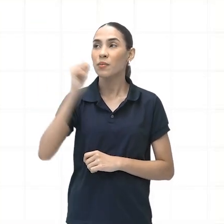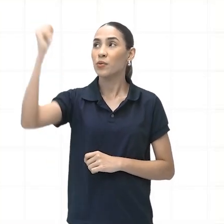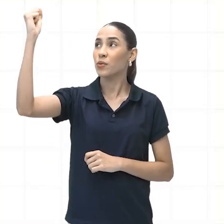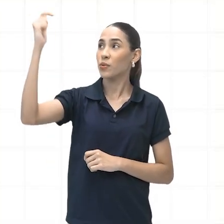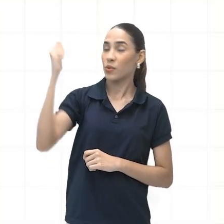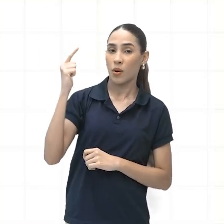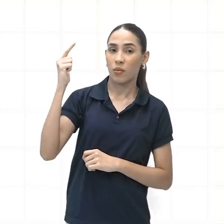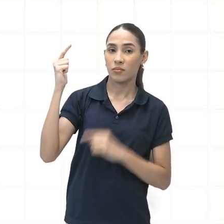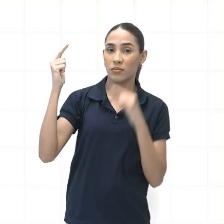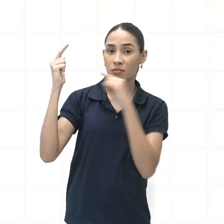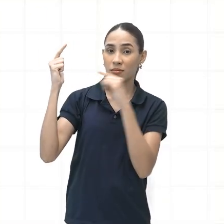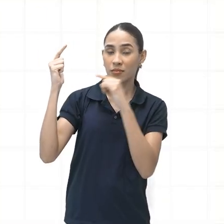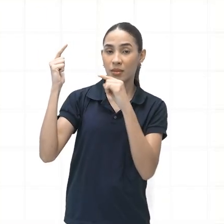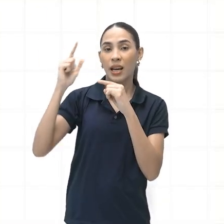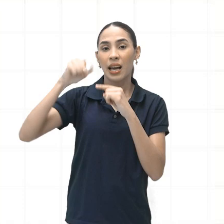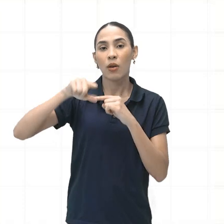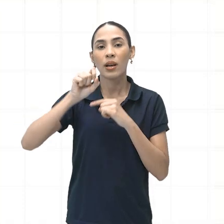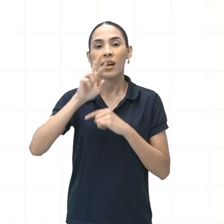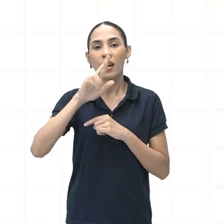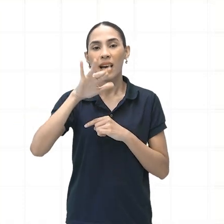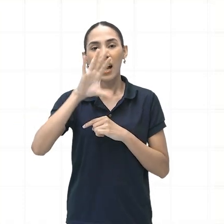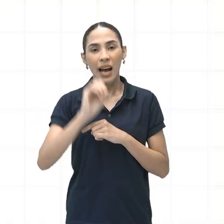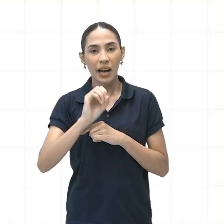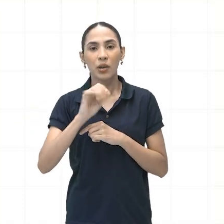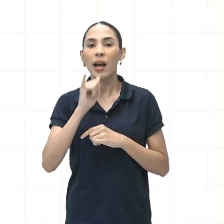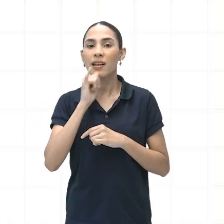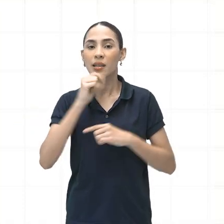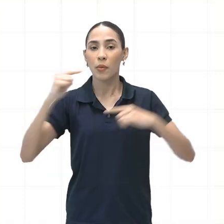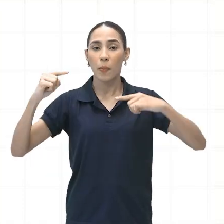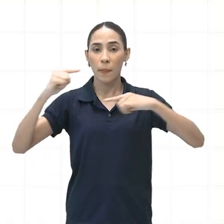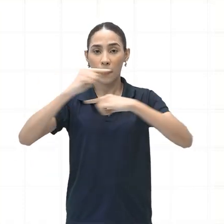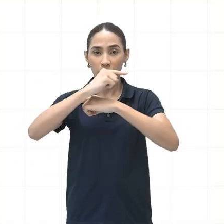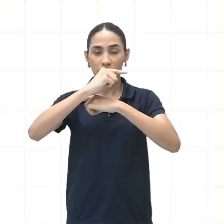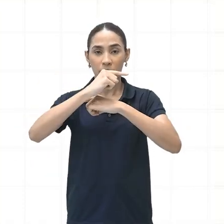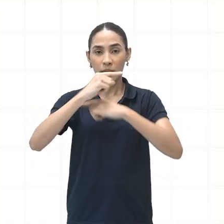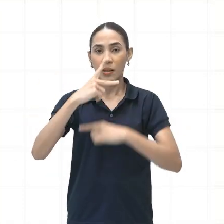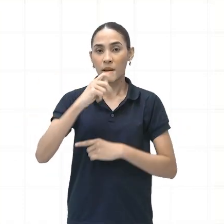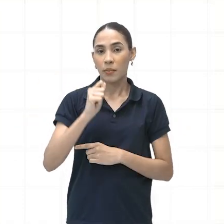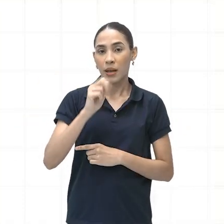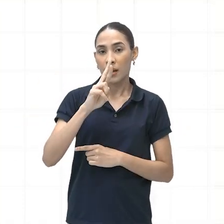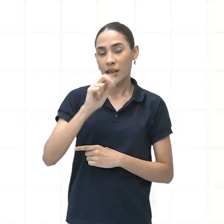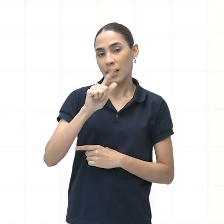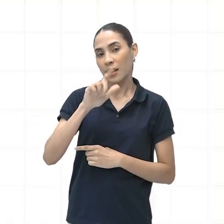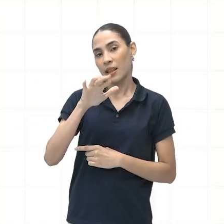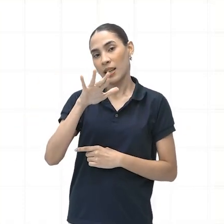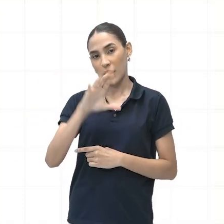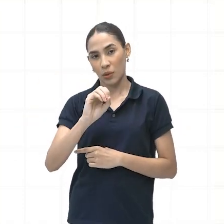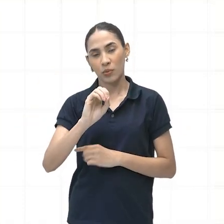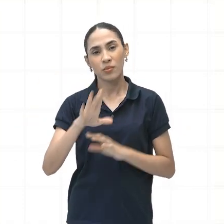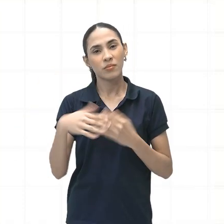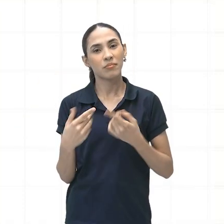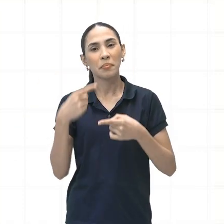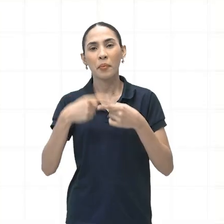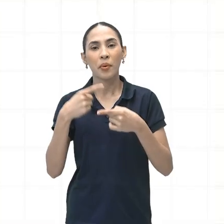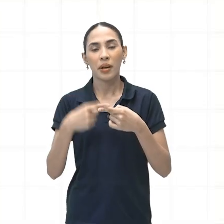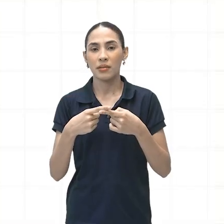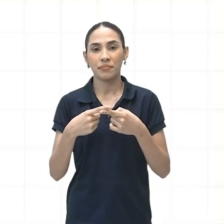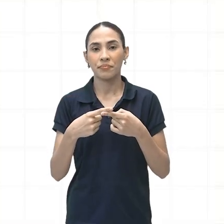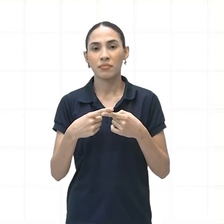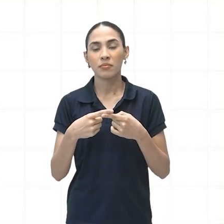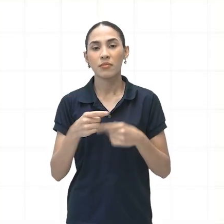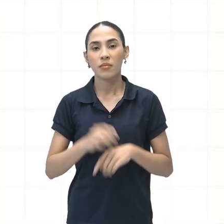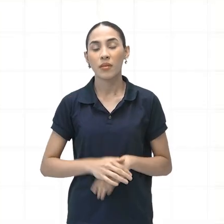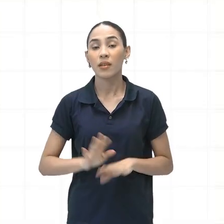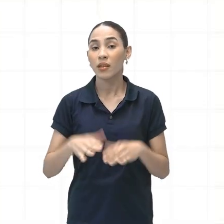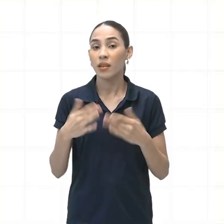do Sol, são raios paralelos, de forma paralela. Né? Por que ele considerou